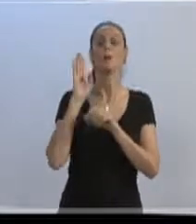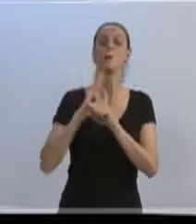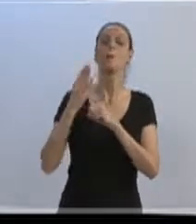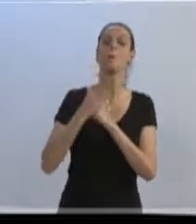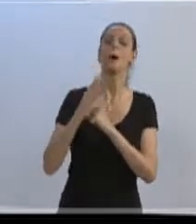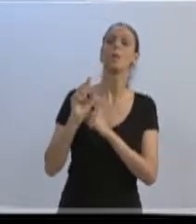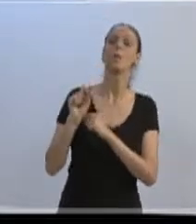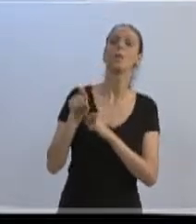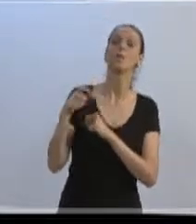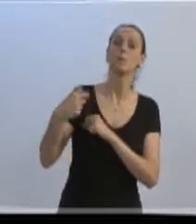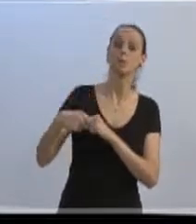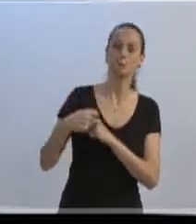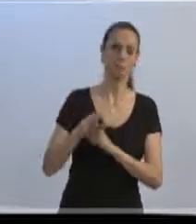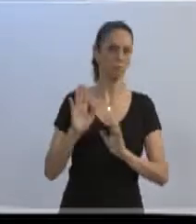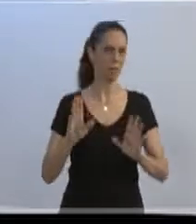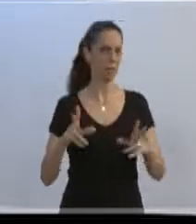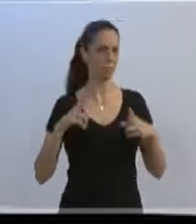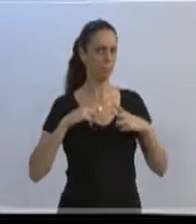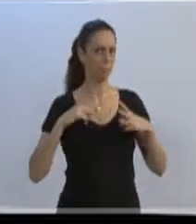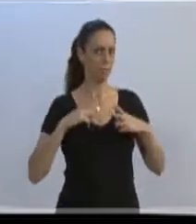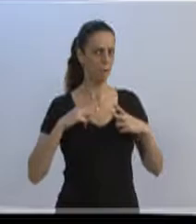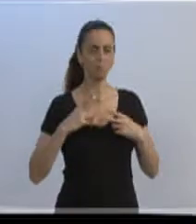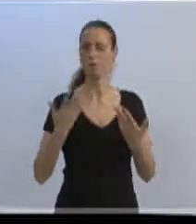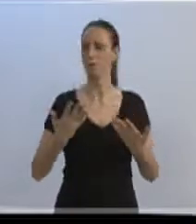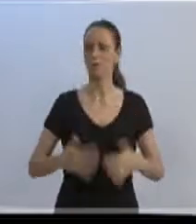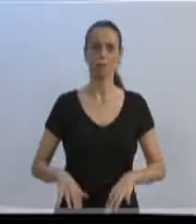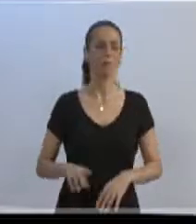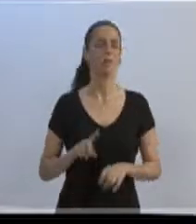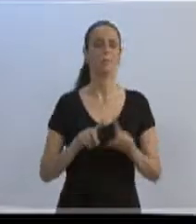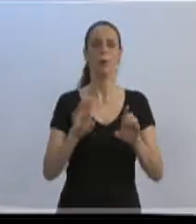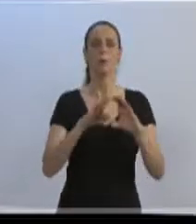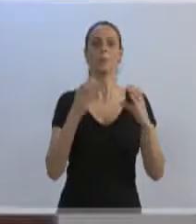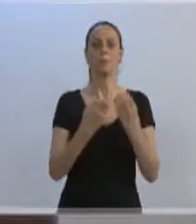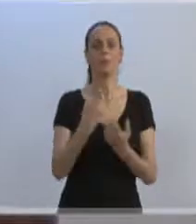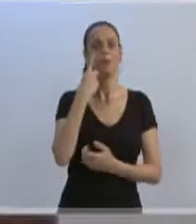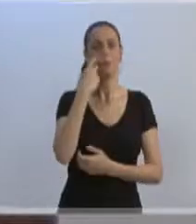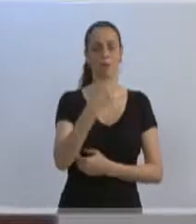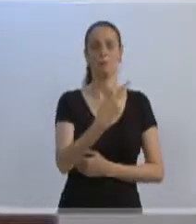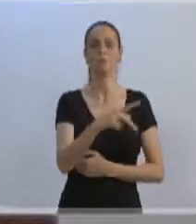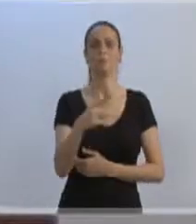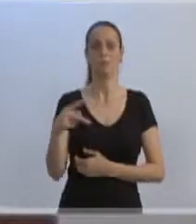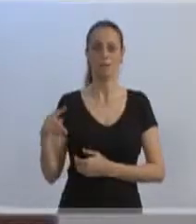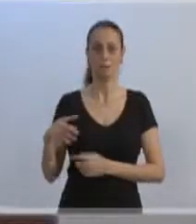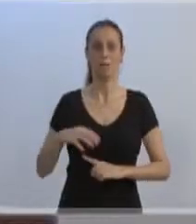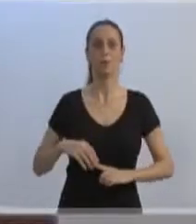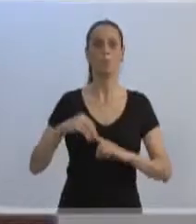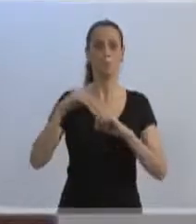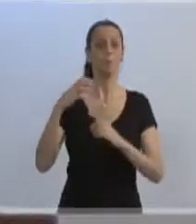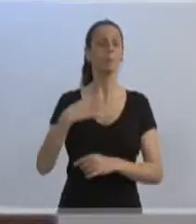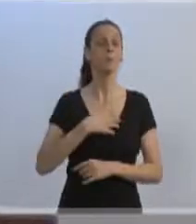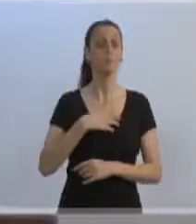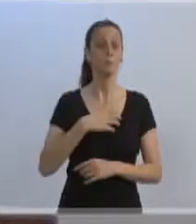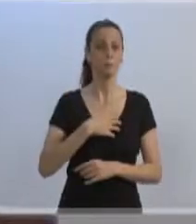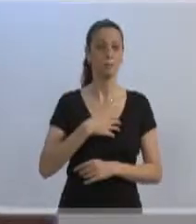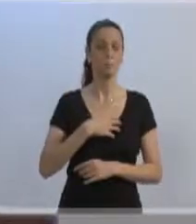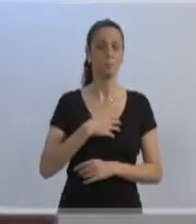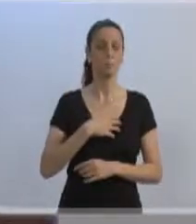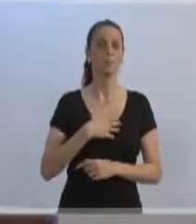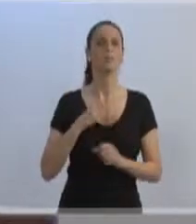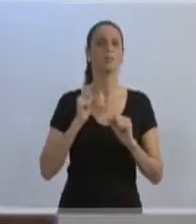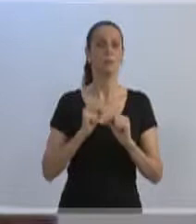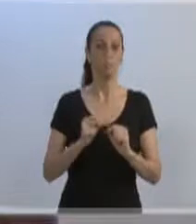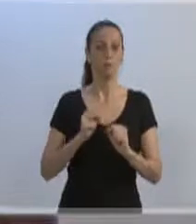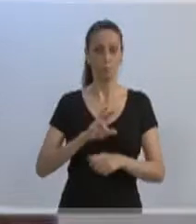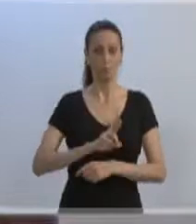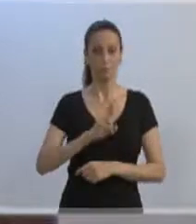assuntos particulares mas sim o interesse do coletivo entre esta comunidade é a única maneira que nós podemos